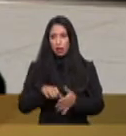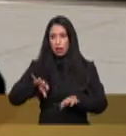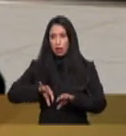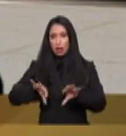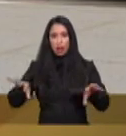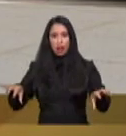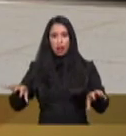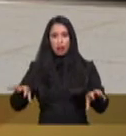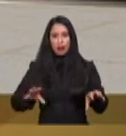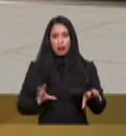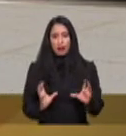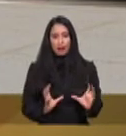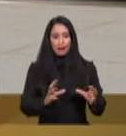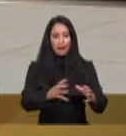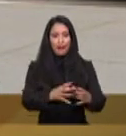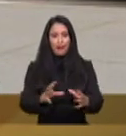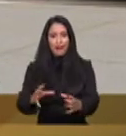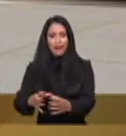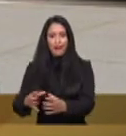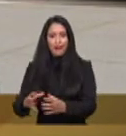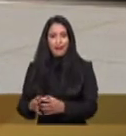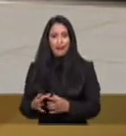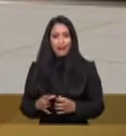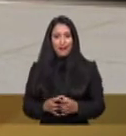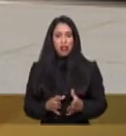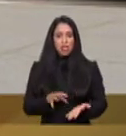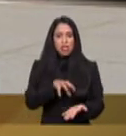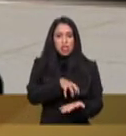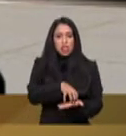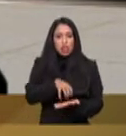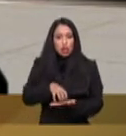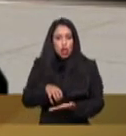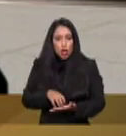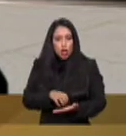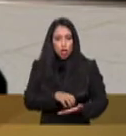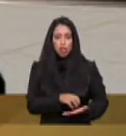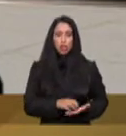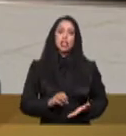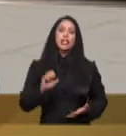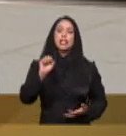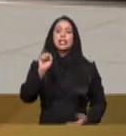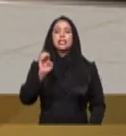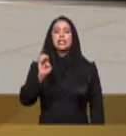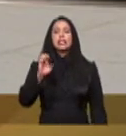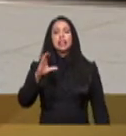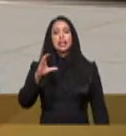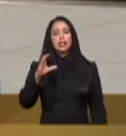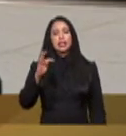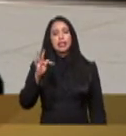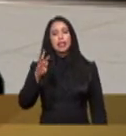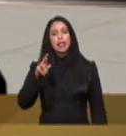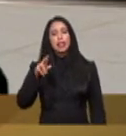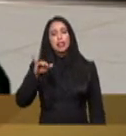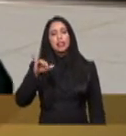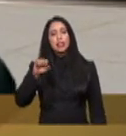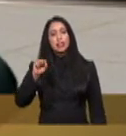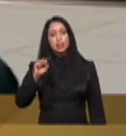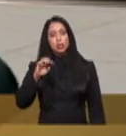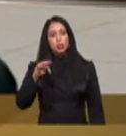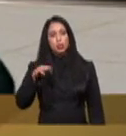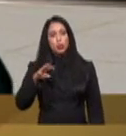mundo de sectarismo, e que o termo sectarismo, ao qual se misturam, não raro, componentes